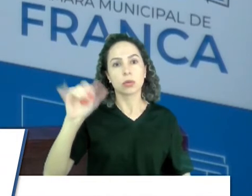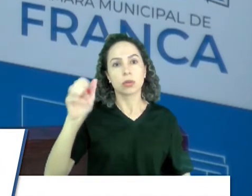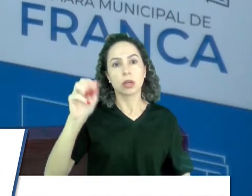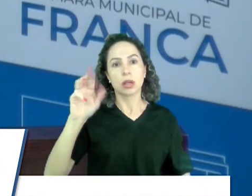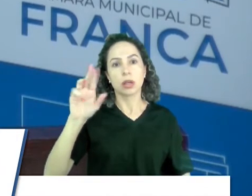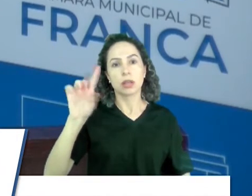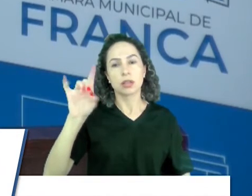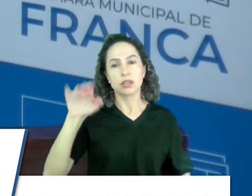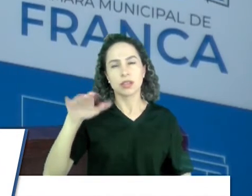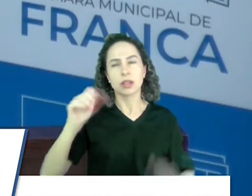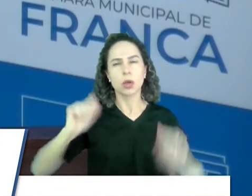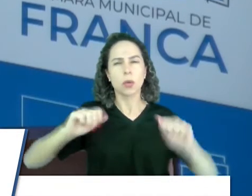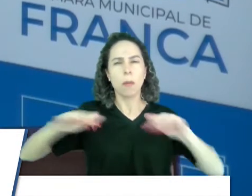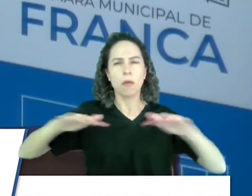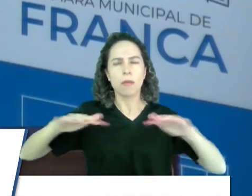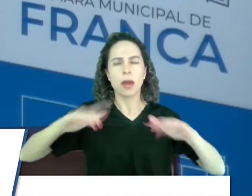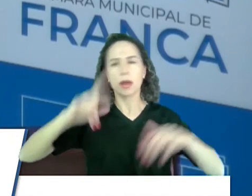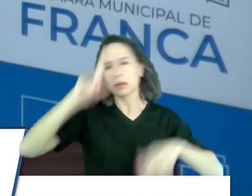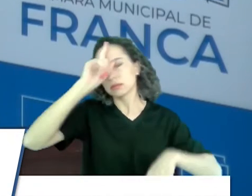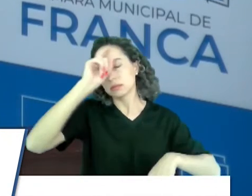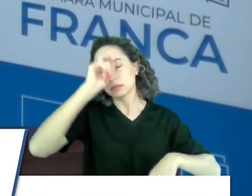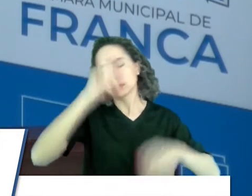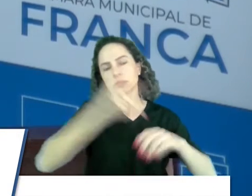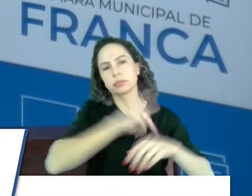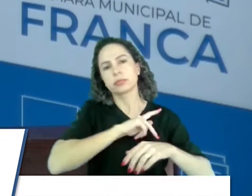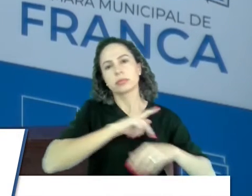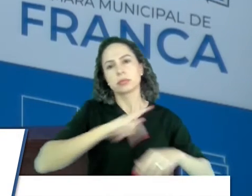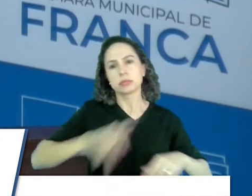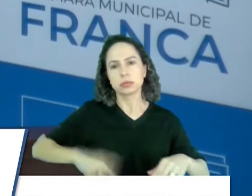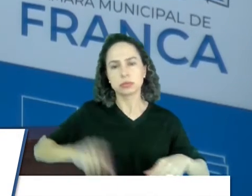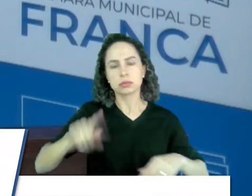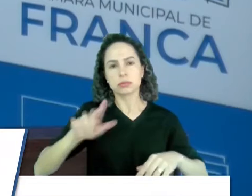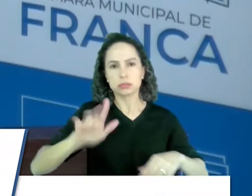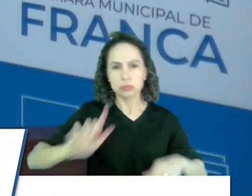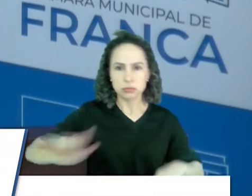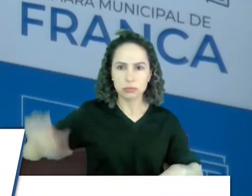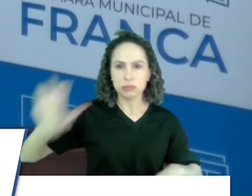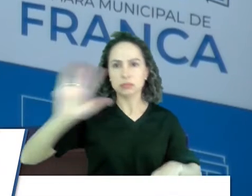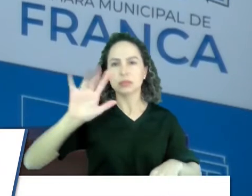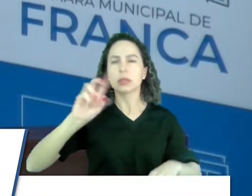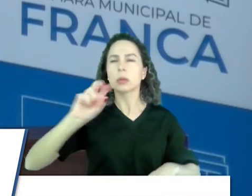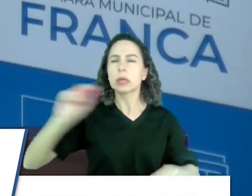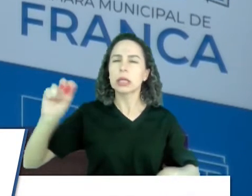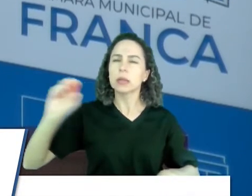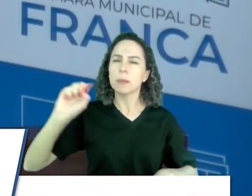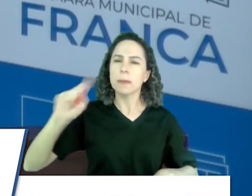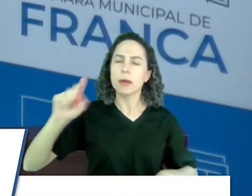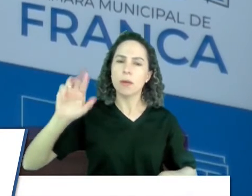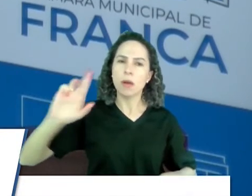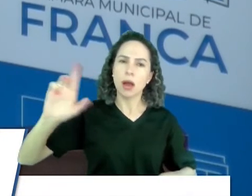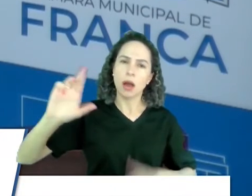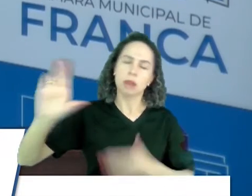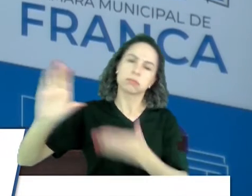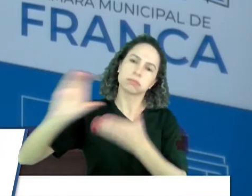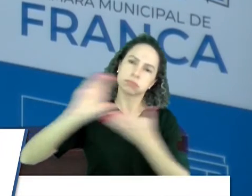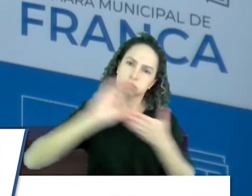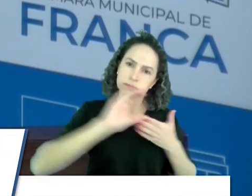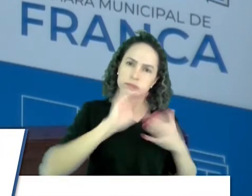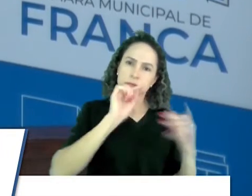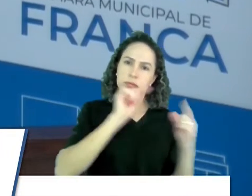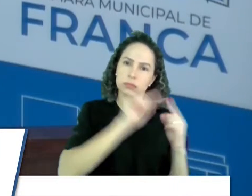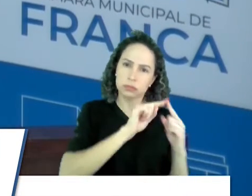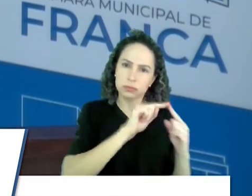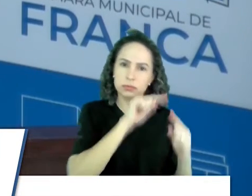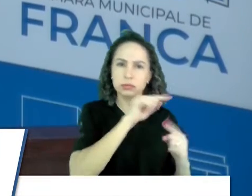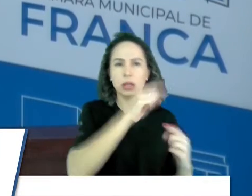movimento do hospital público da nossa região, além dos 500 mil reais que ele destinou para a reforma